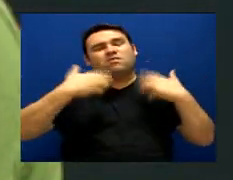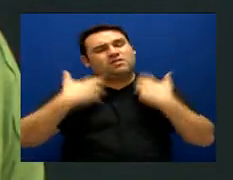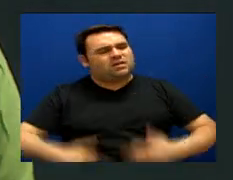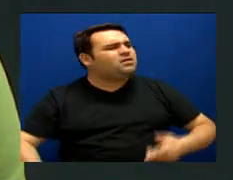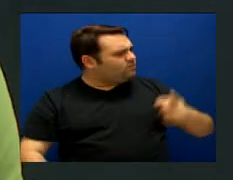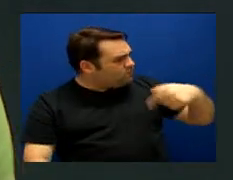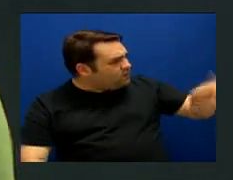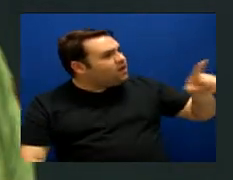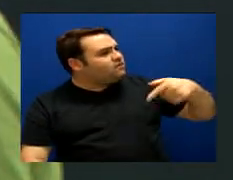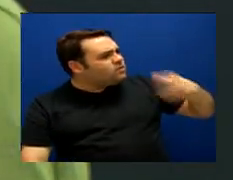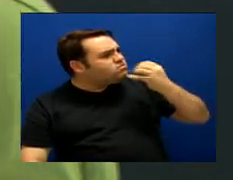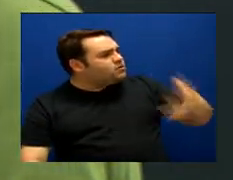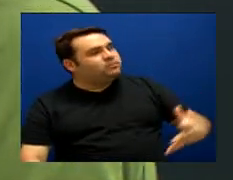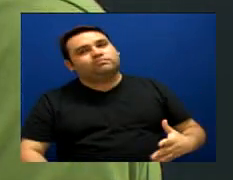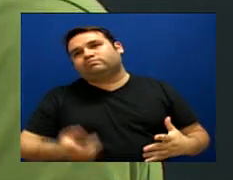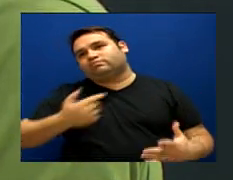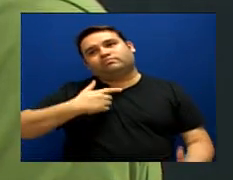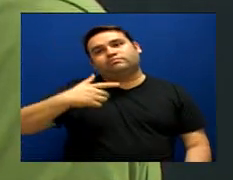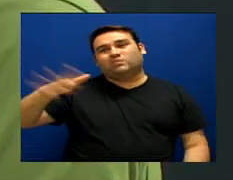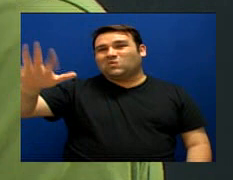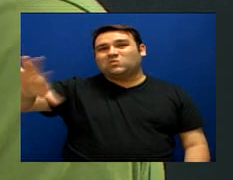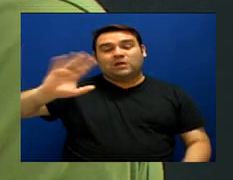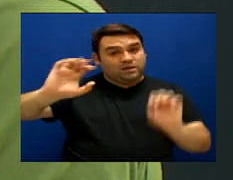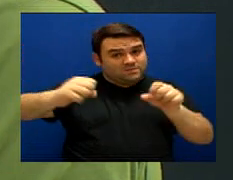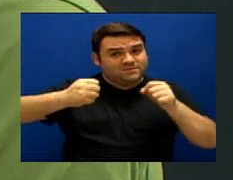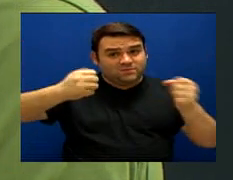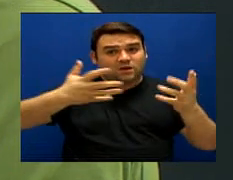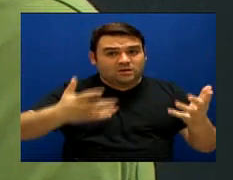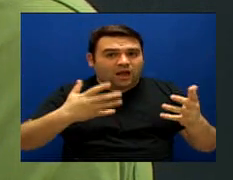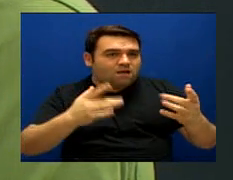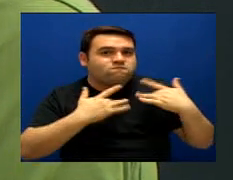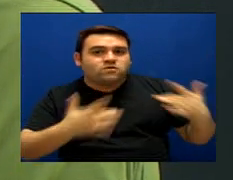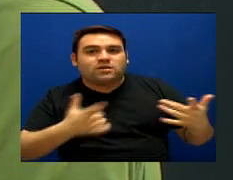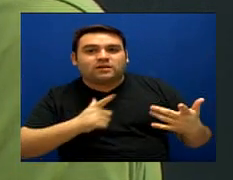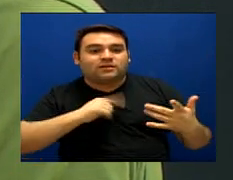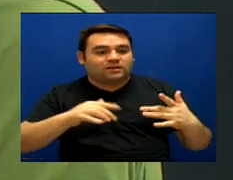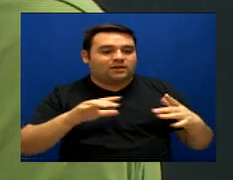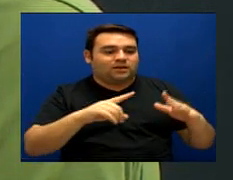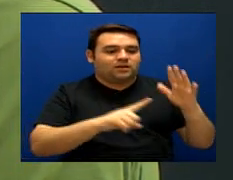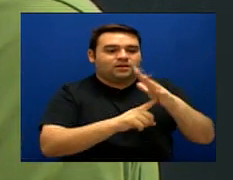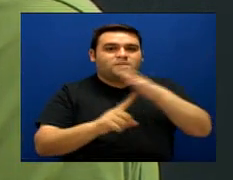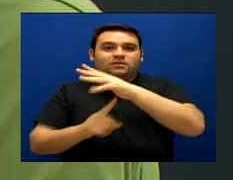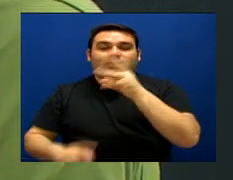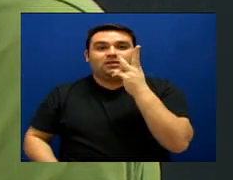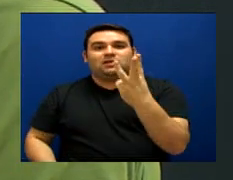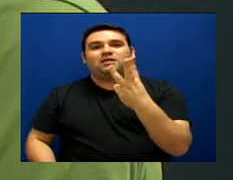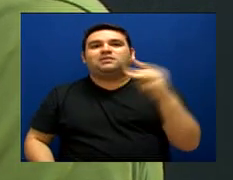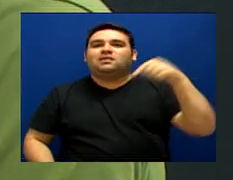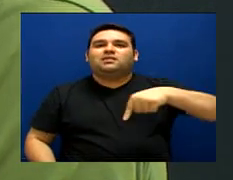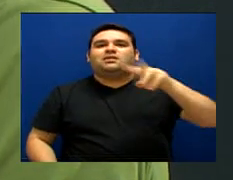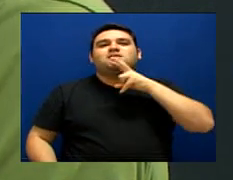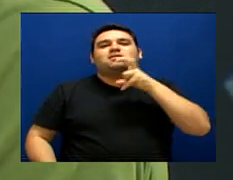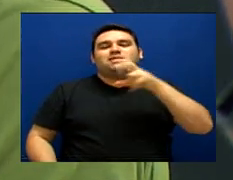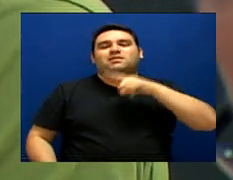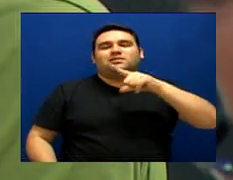mas vá que é bom. E eles estão tudo empenhados em doações. Tem 3 feiras nossas hoje acontecendo em Sorocaba. Aí